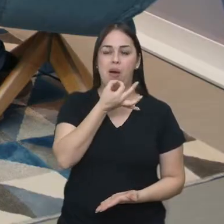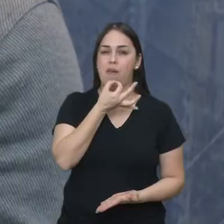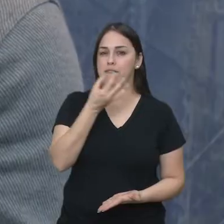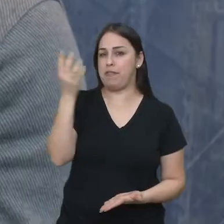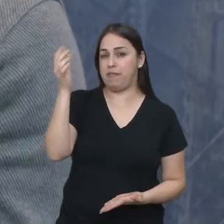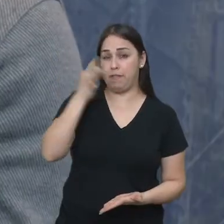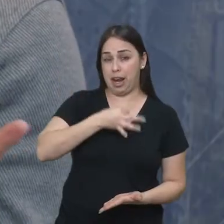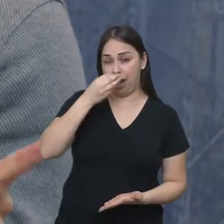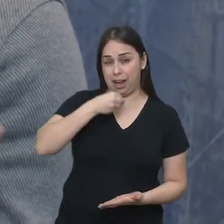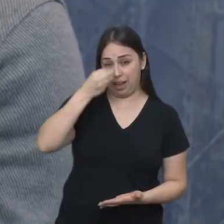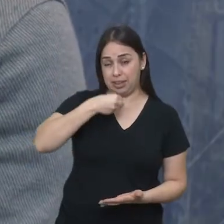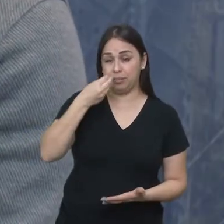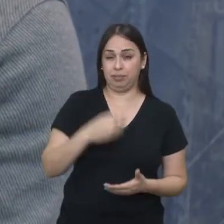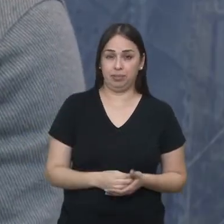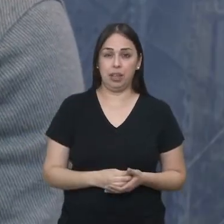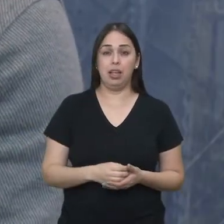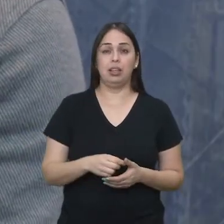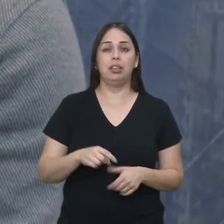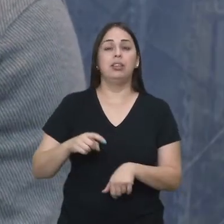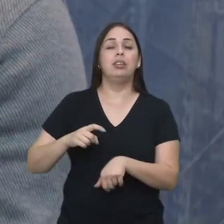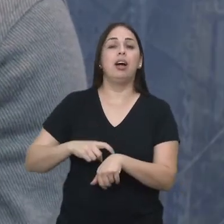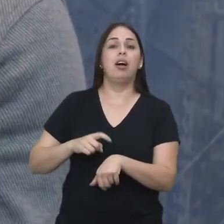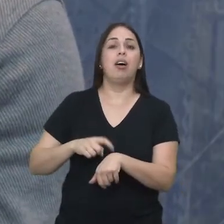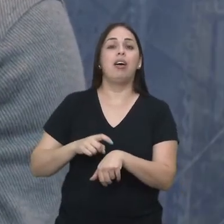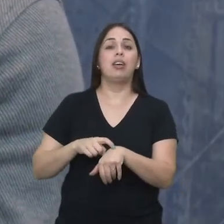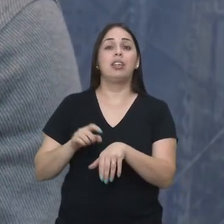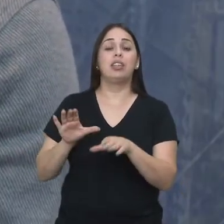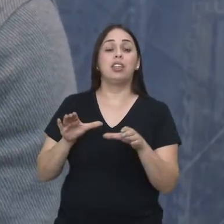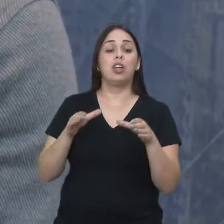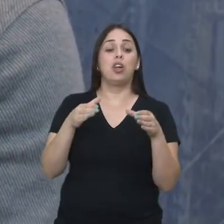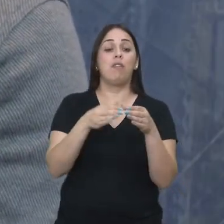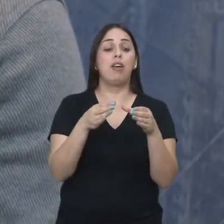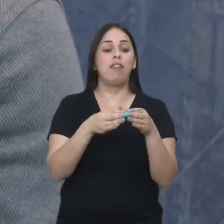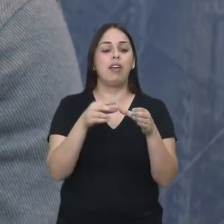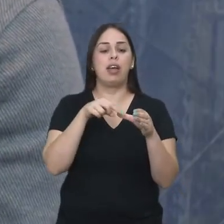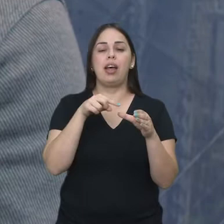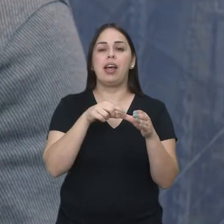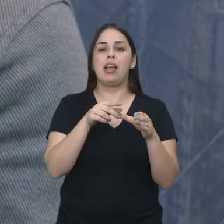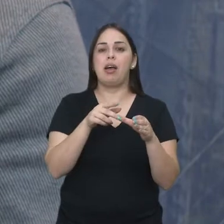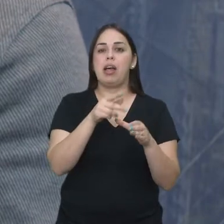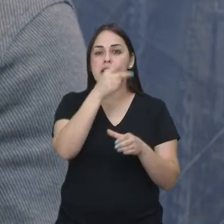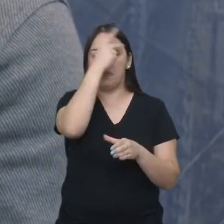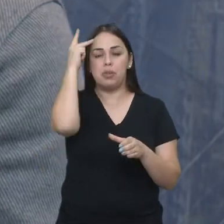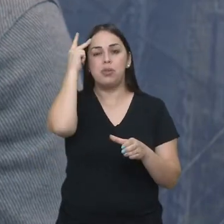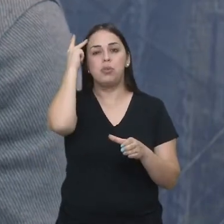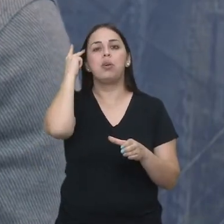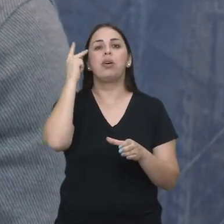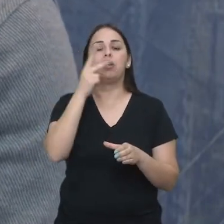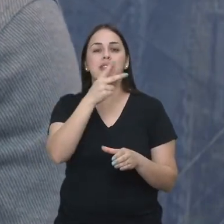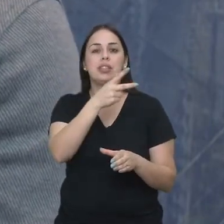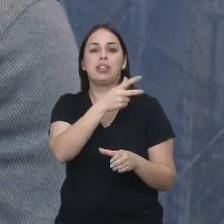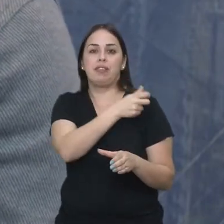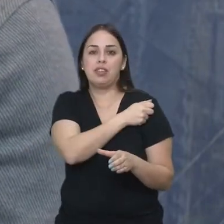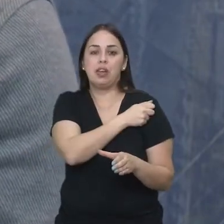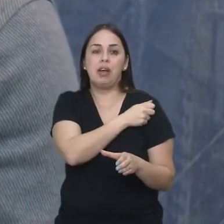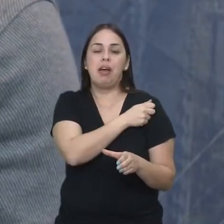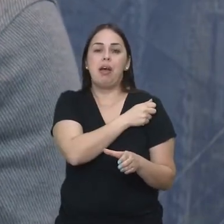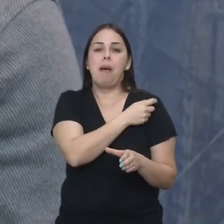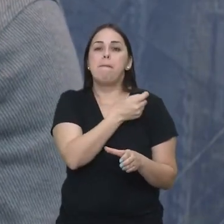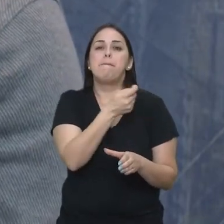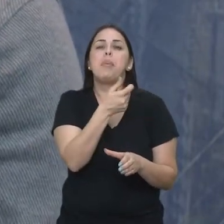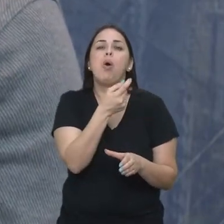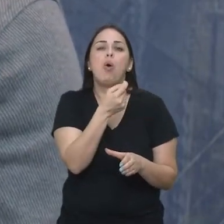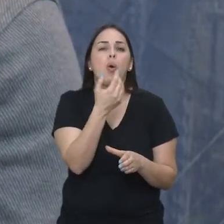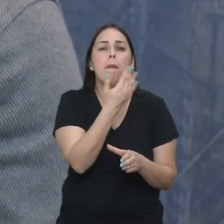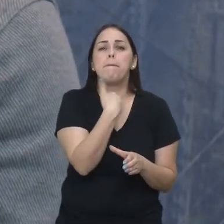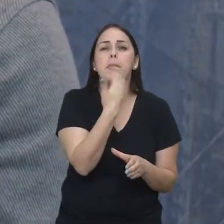você vê o grupo geral de vacinados, eles têm muito menos mortalidade de formas